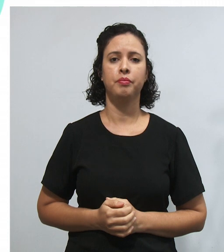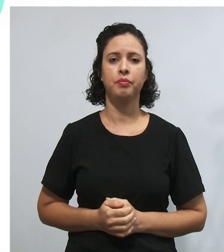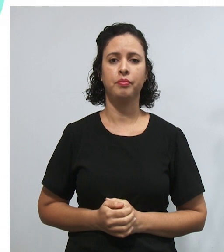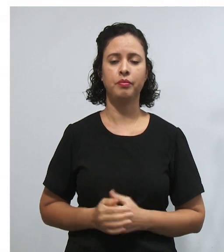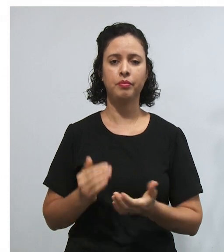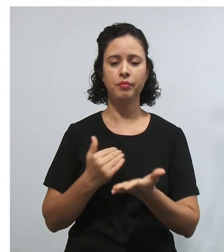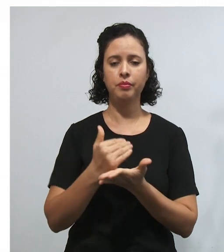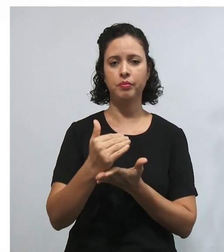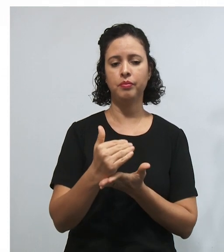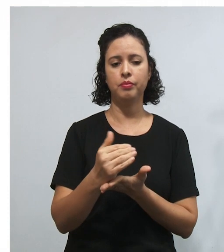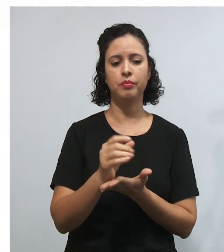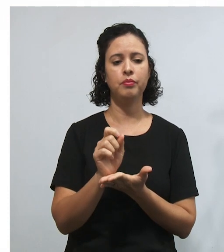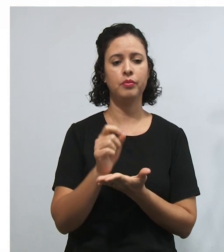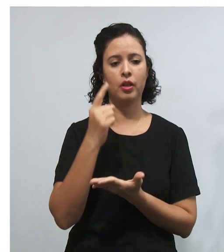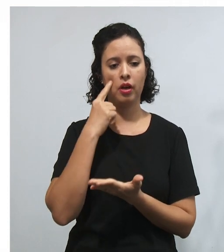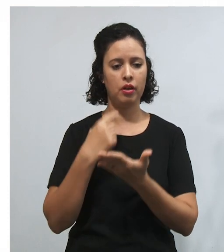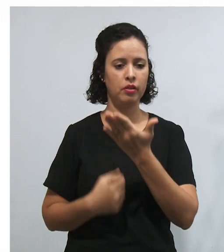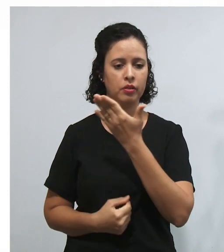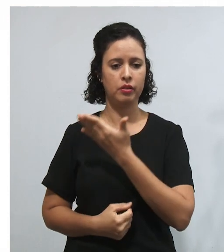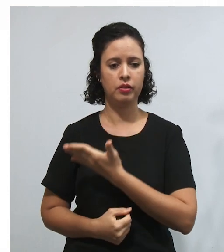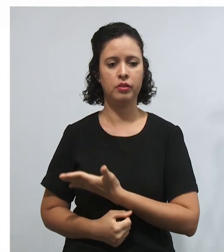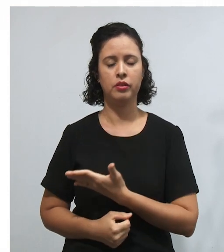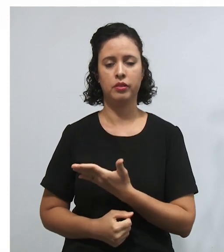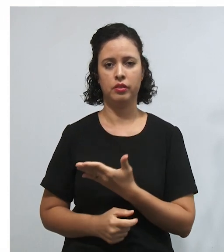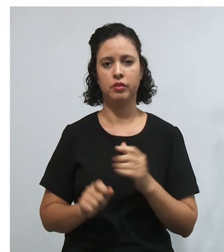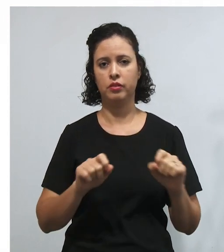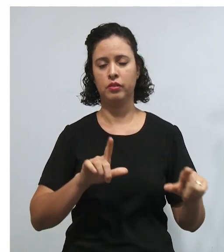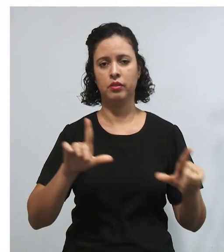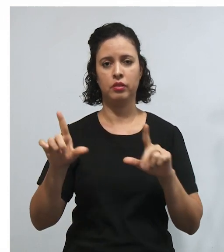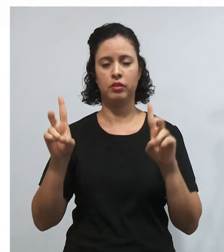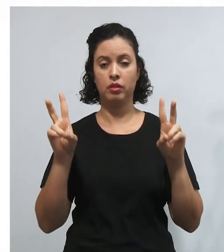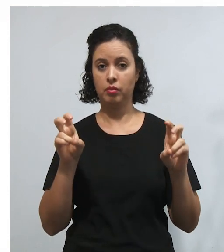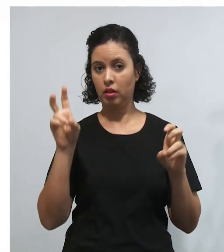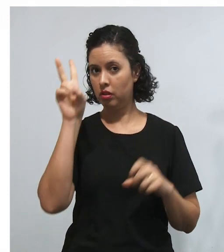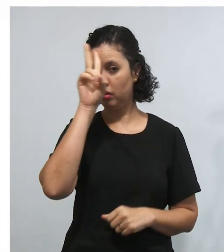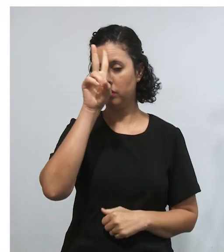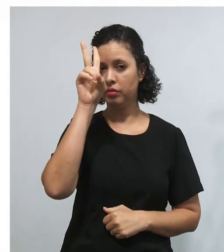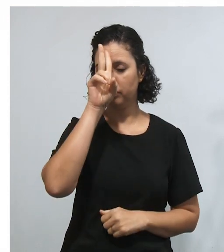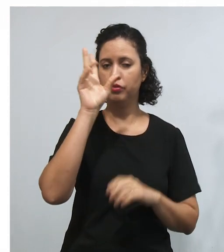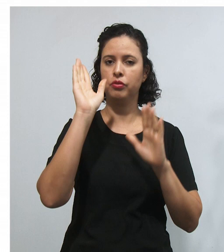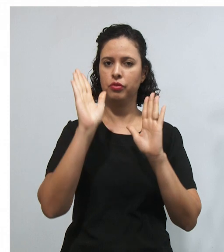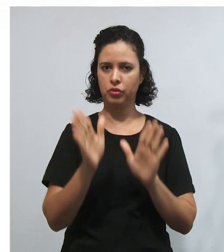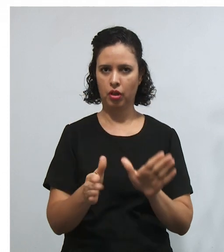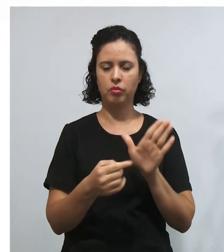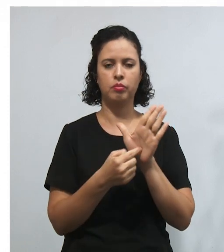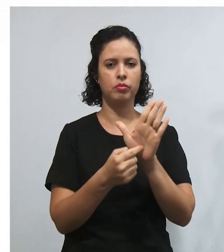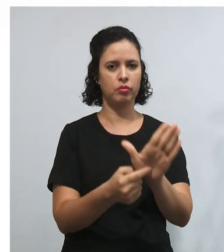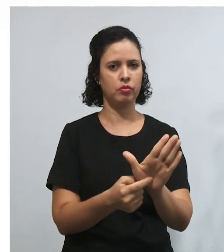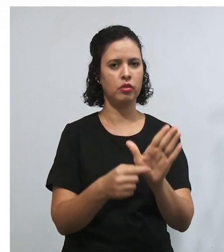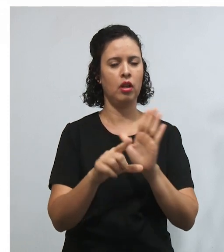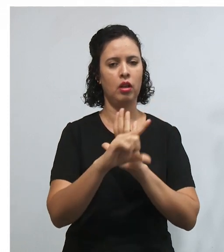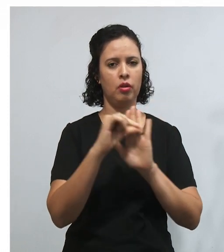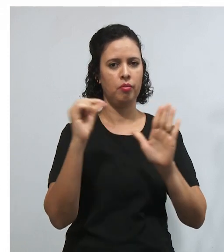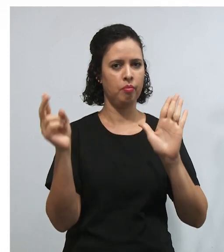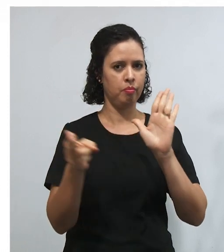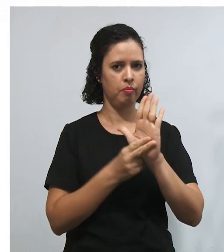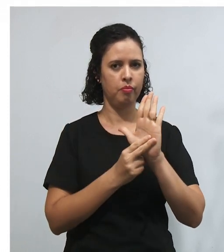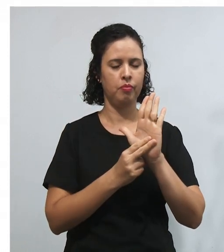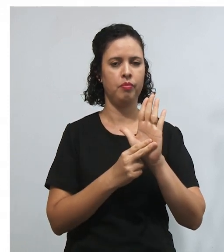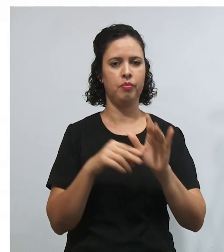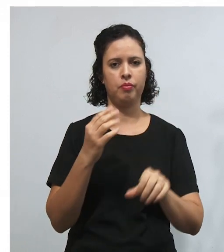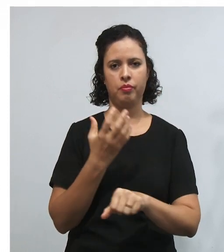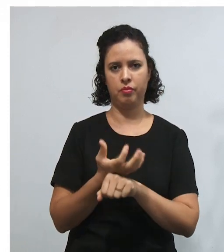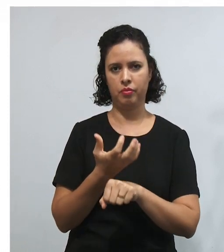nossa disciplina, eu trouxe para vocês essa primeira temática, lembrando que eu acabei de apresentar para vocês a ementa da nossa